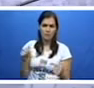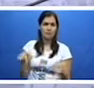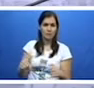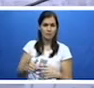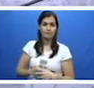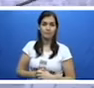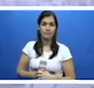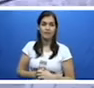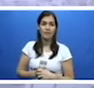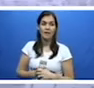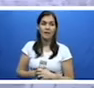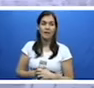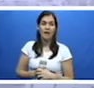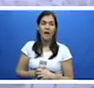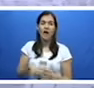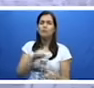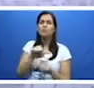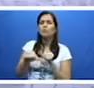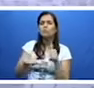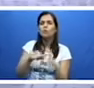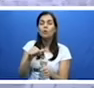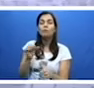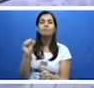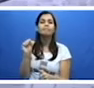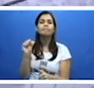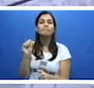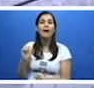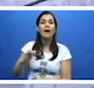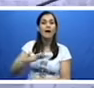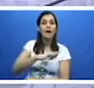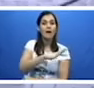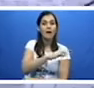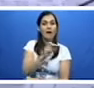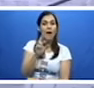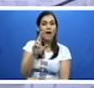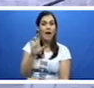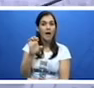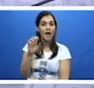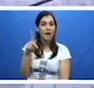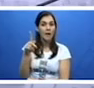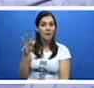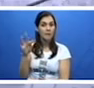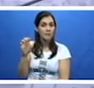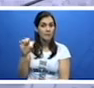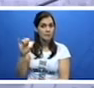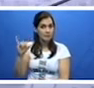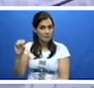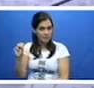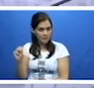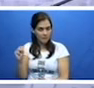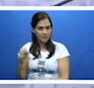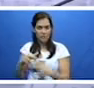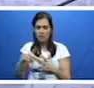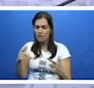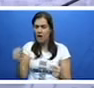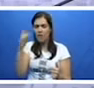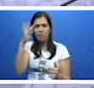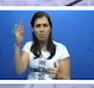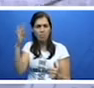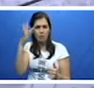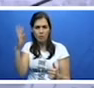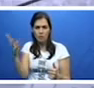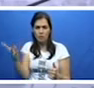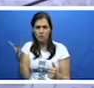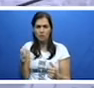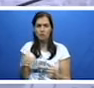répteis essas mudanças no clima Como eu disse quente e seco tem várias teorias dentre elas o surgimento